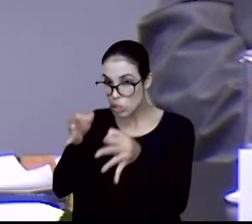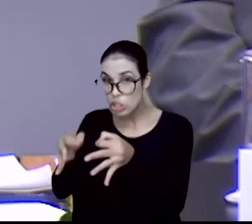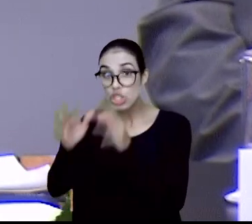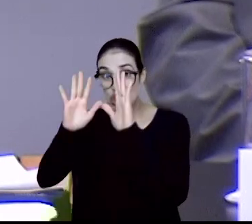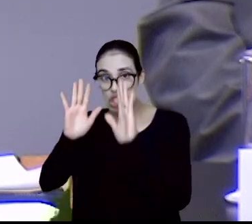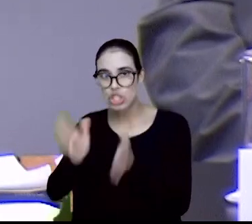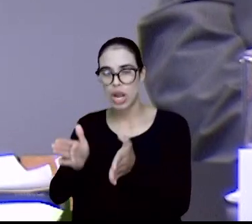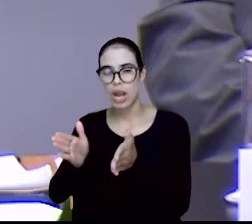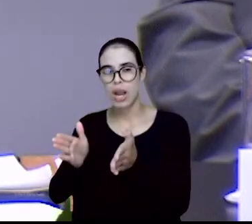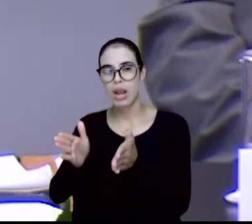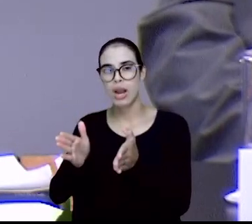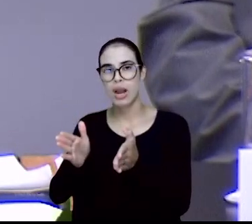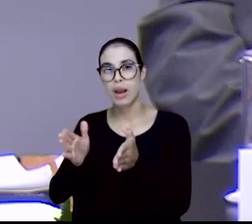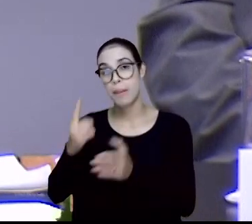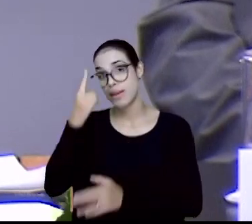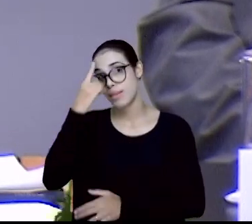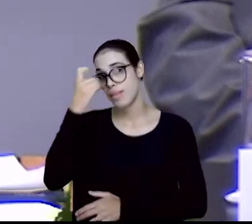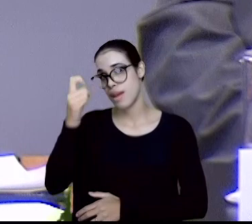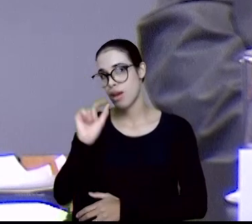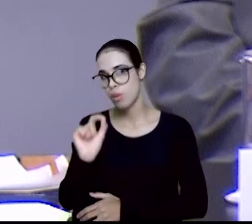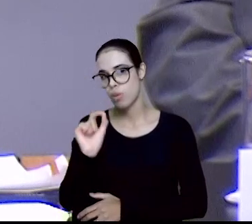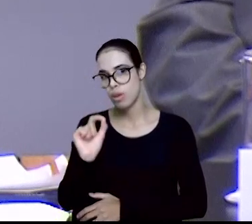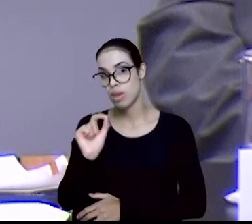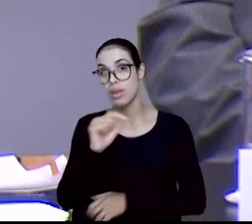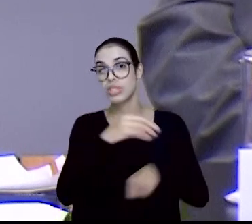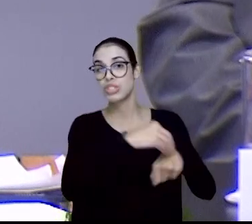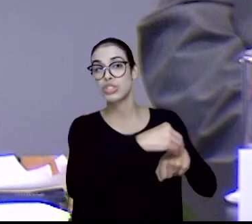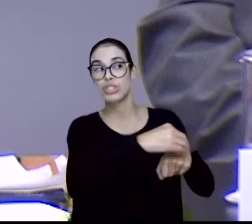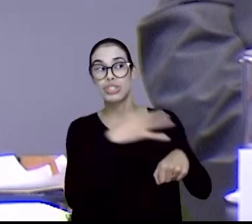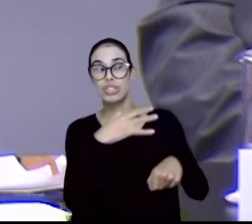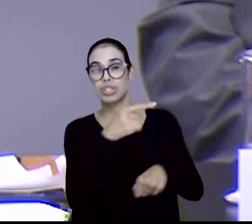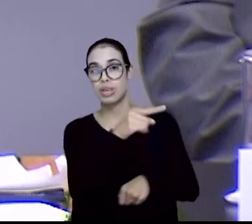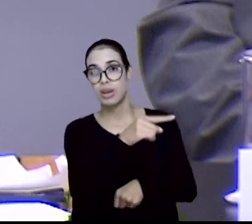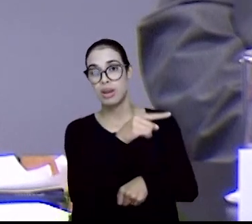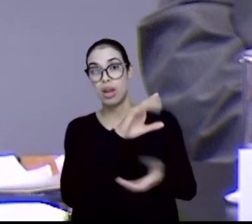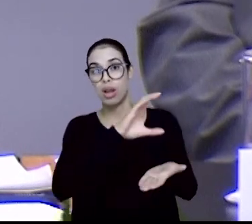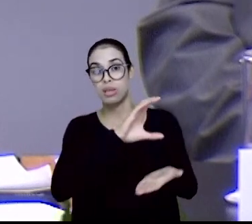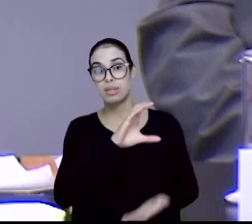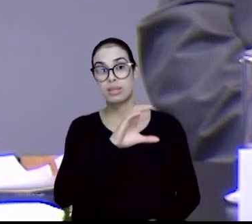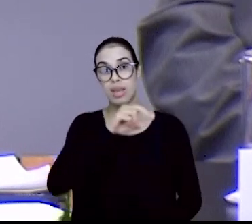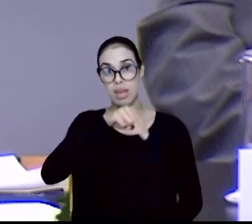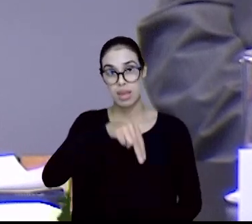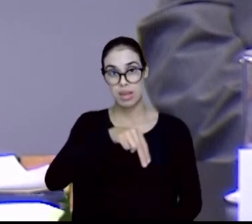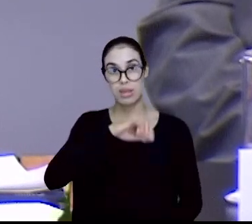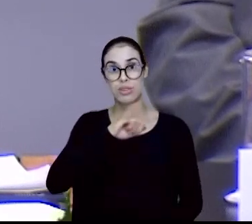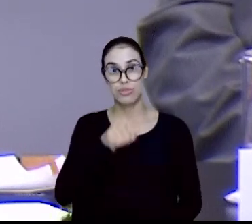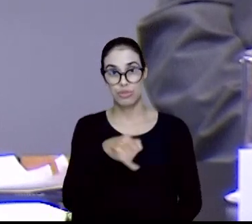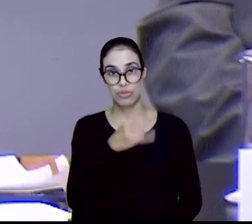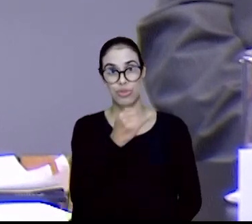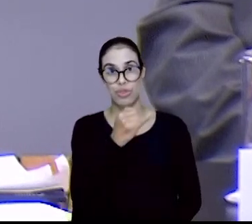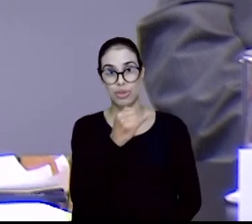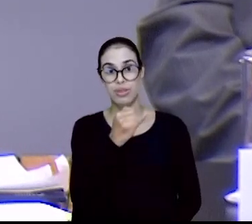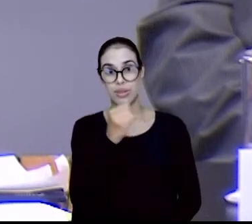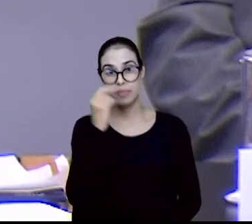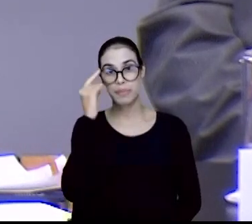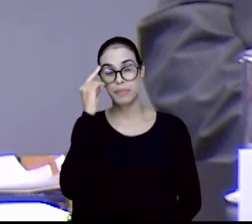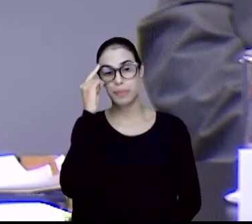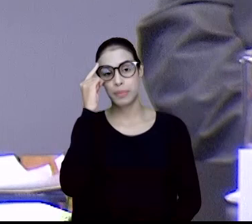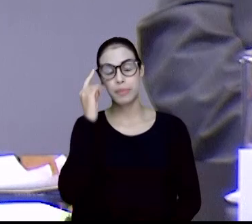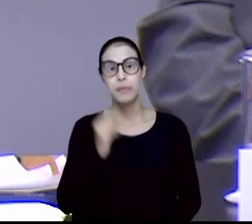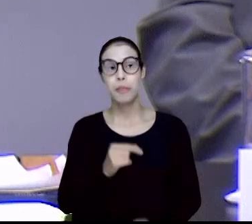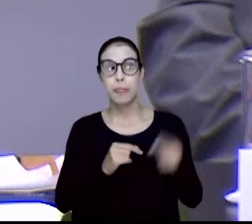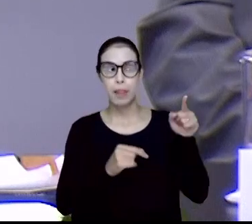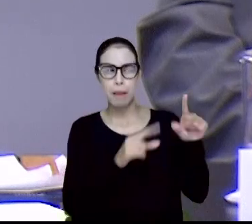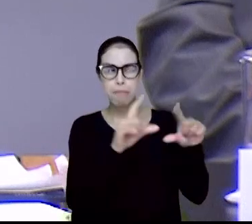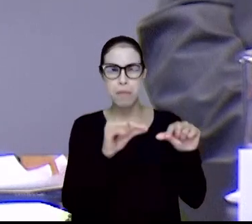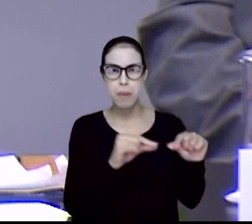foi uma recomendação feita pelo Conselho Nacional de Justiça da adoção